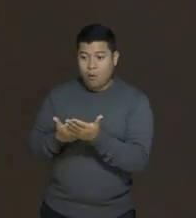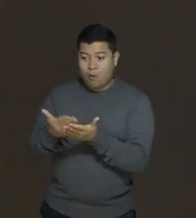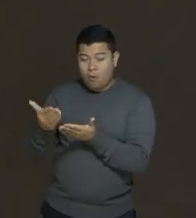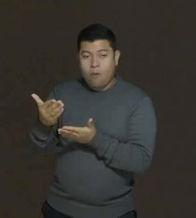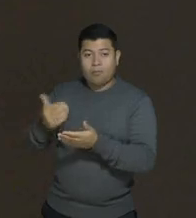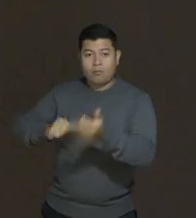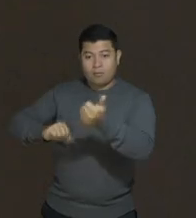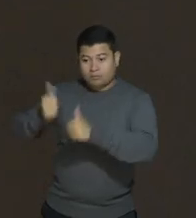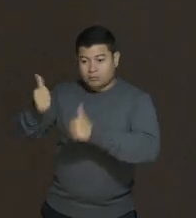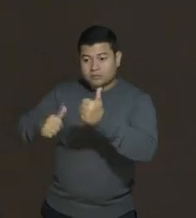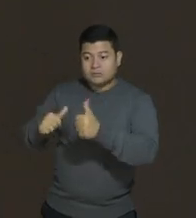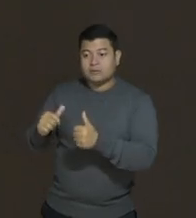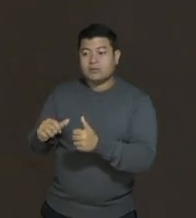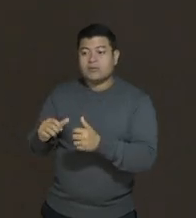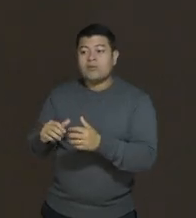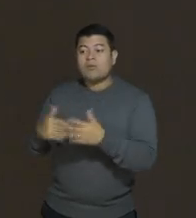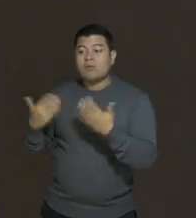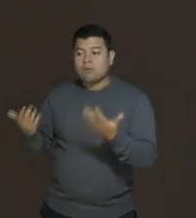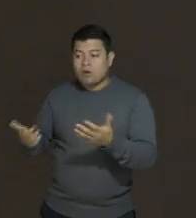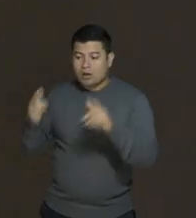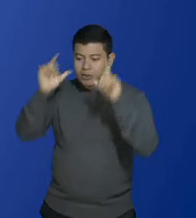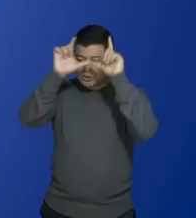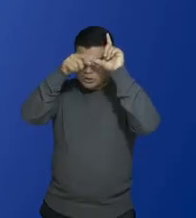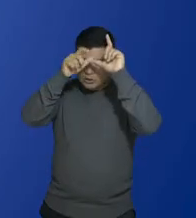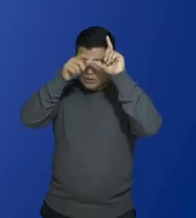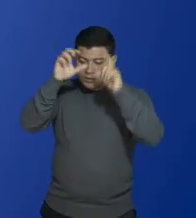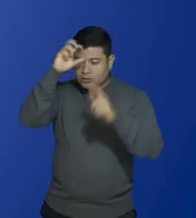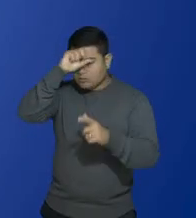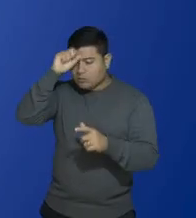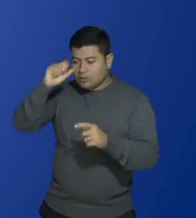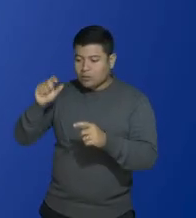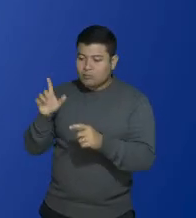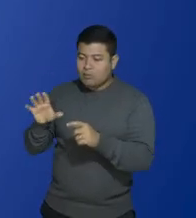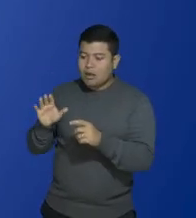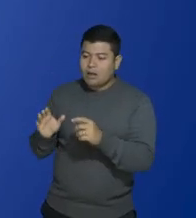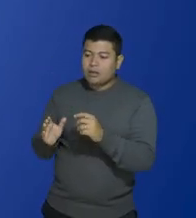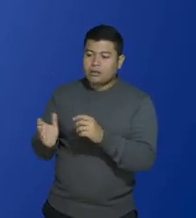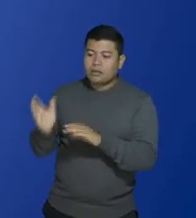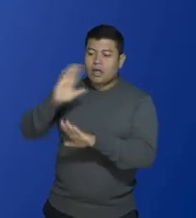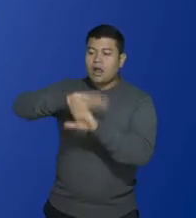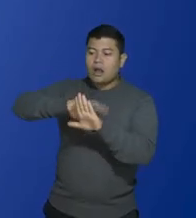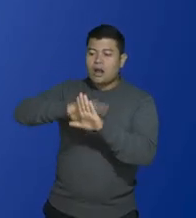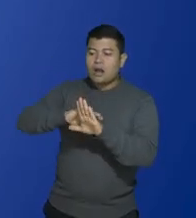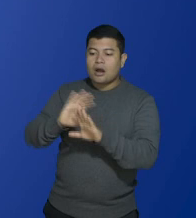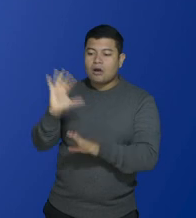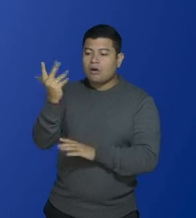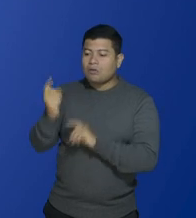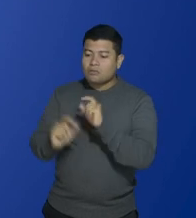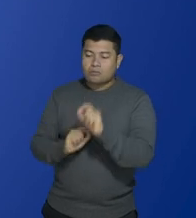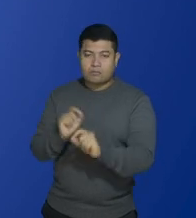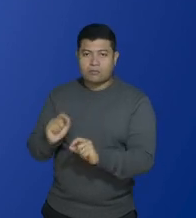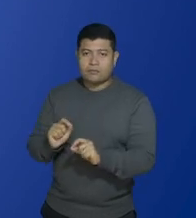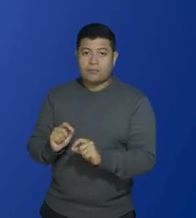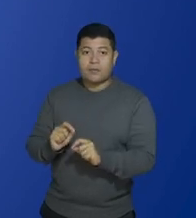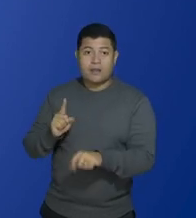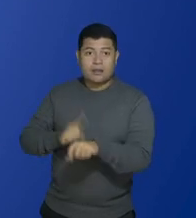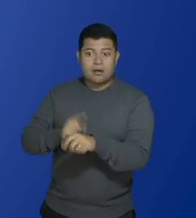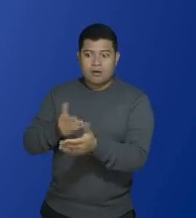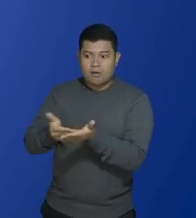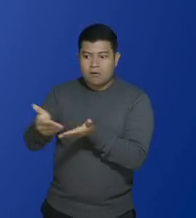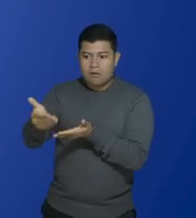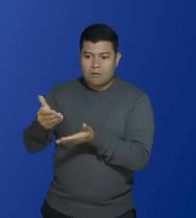qual é a causa do distúrbio de aprendizagem. Tá? Mas, normalmente, a grande maioria some na hora que eu trato o TDAH.